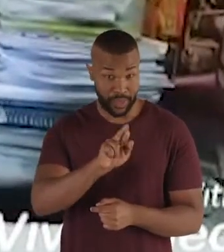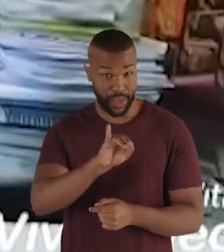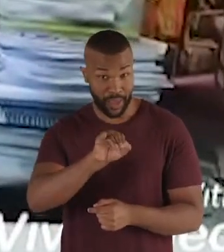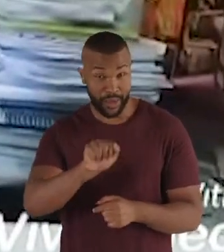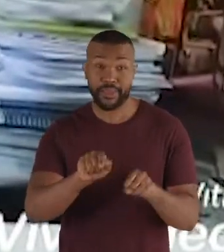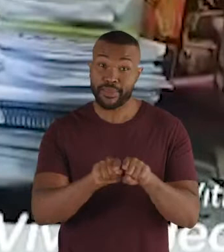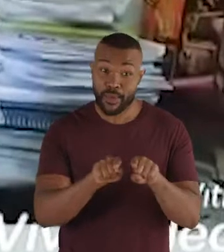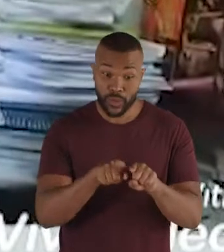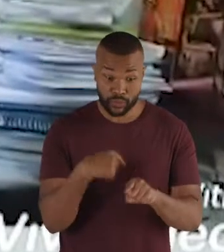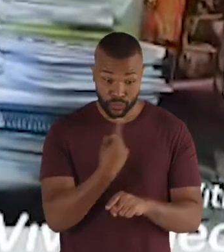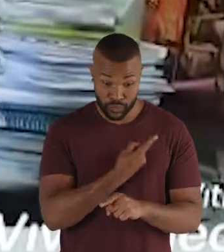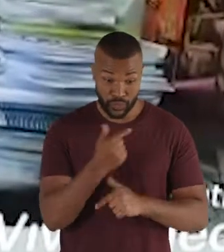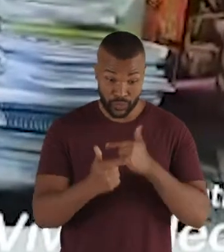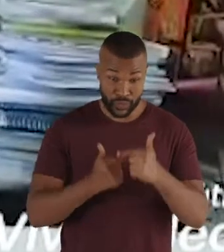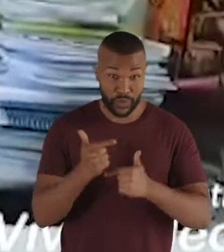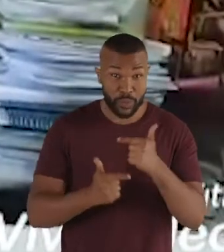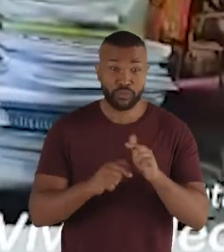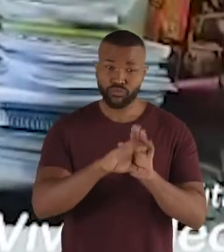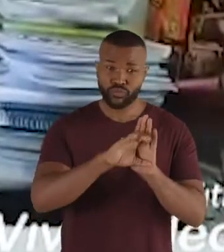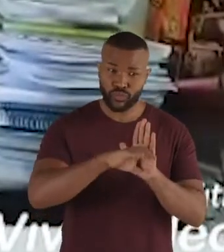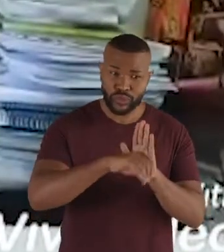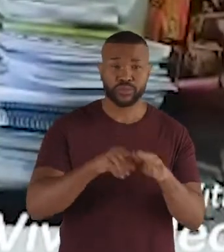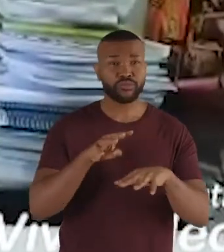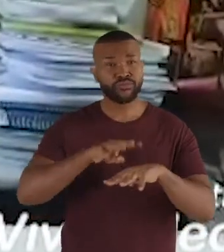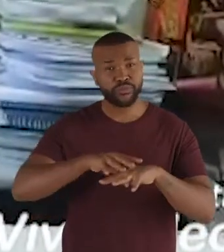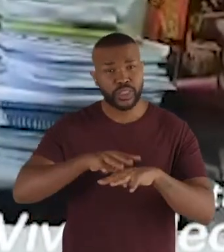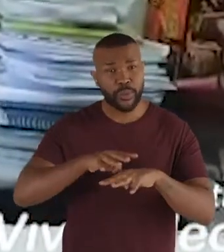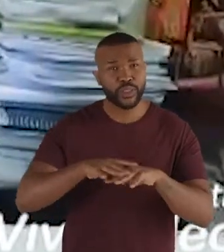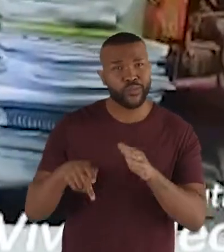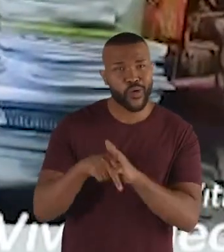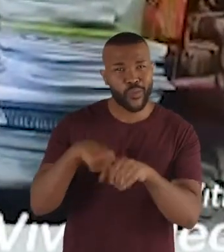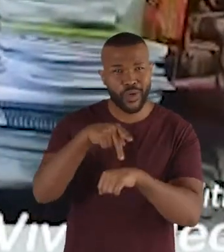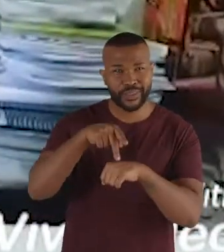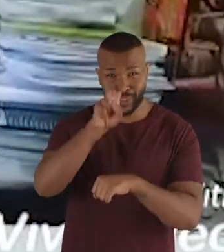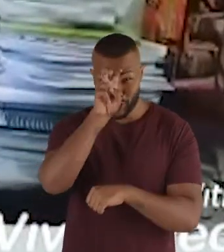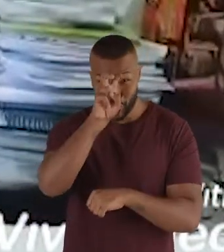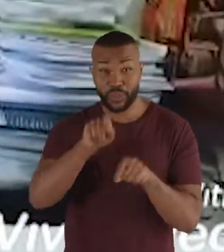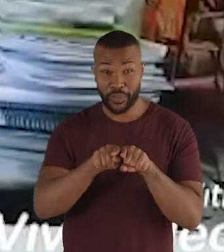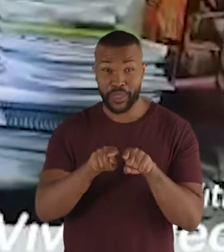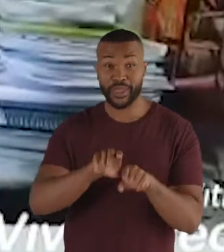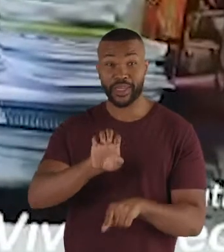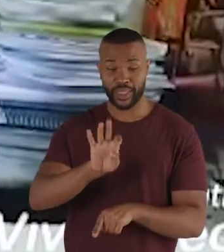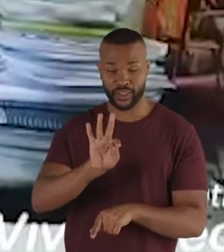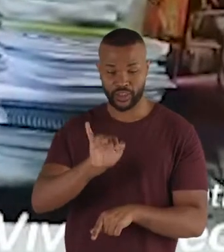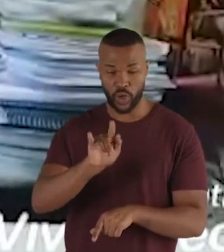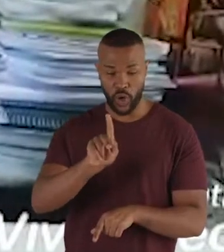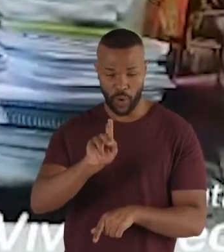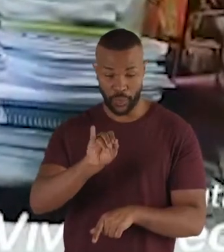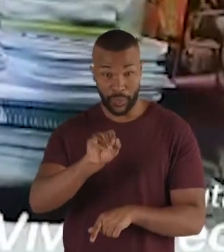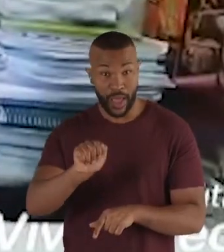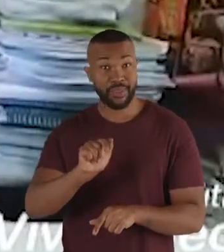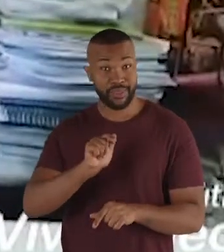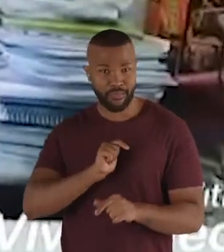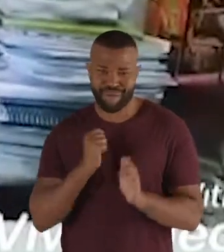do Ifá. Temos trabalhado com os conceitos da matemática que vem do Egito e da Etiópia. A Etiópia tem um